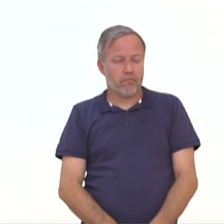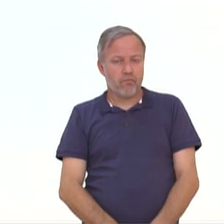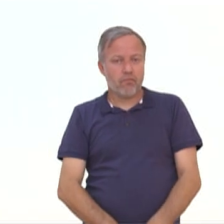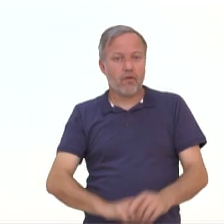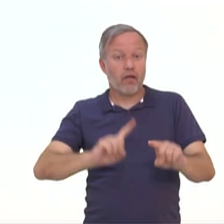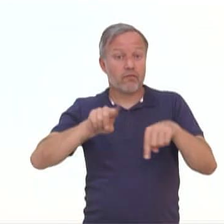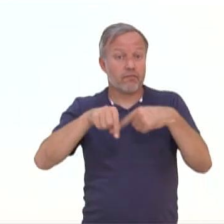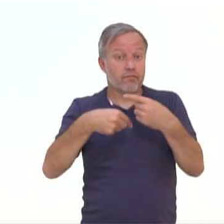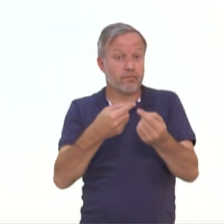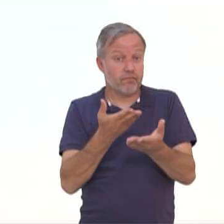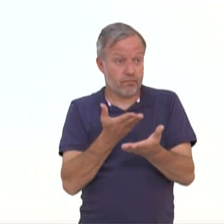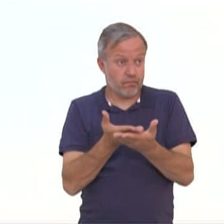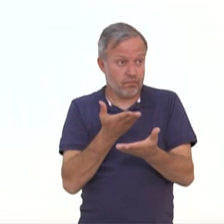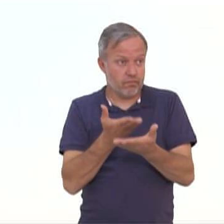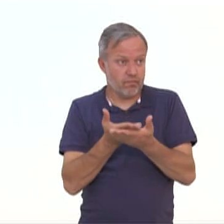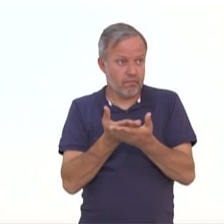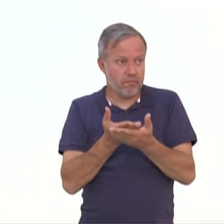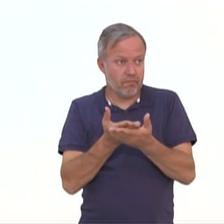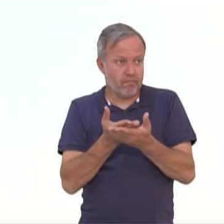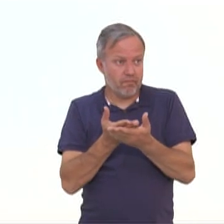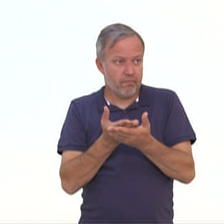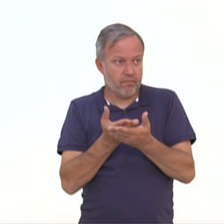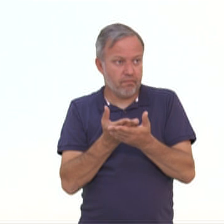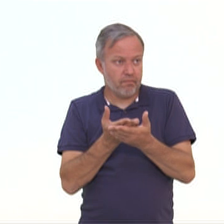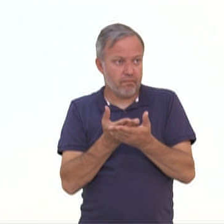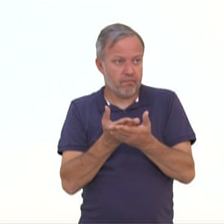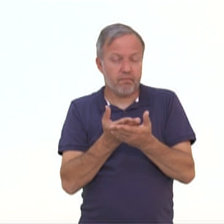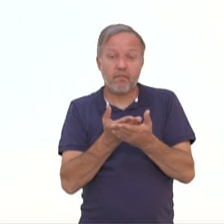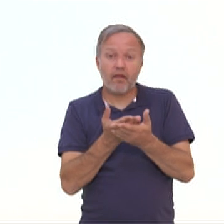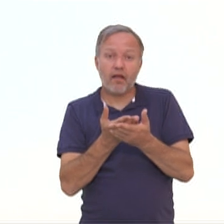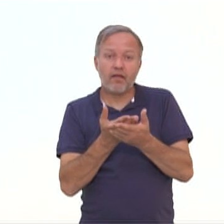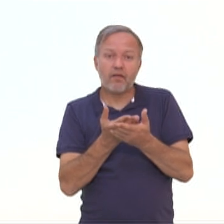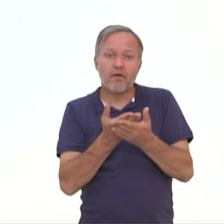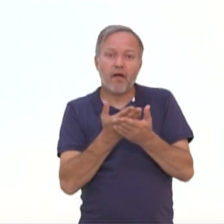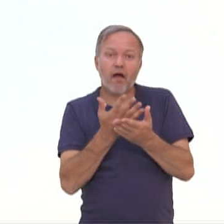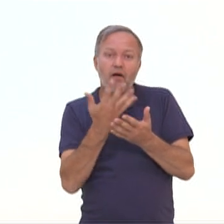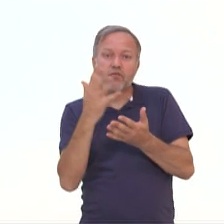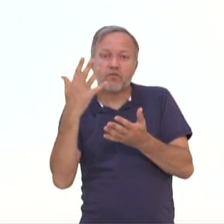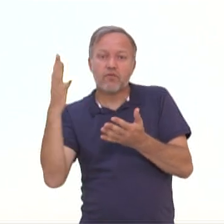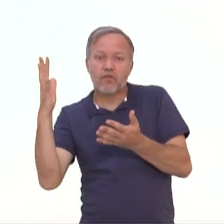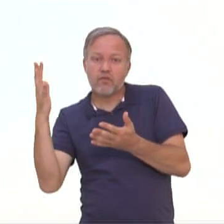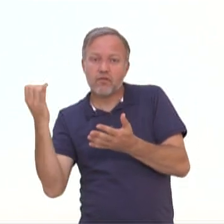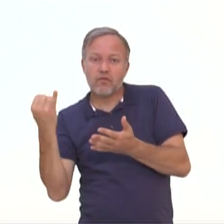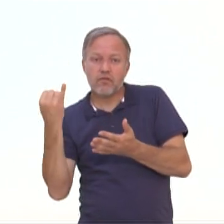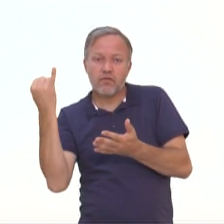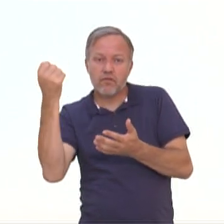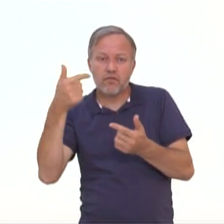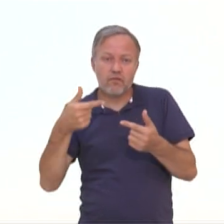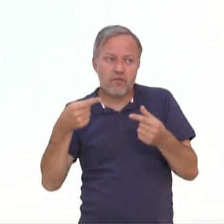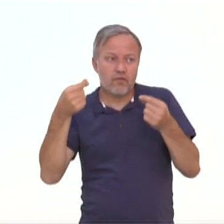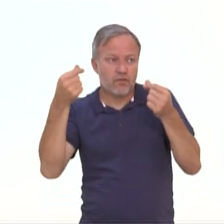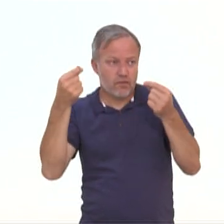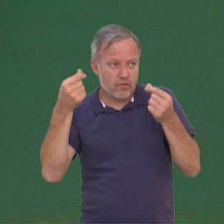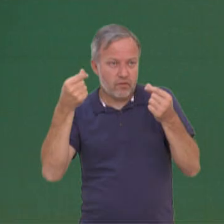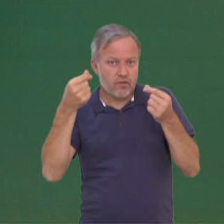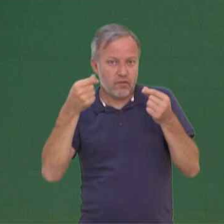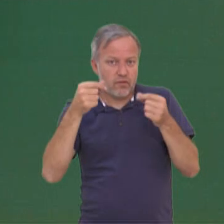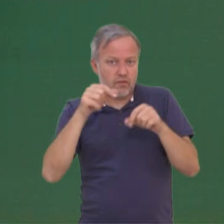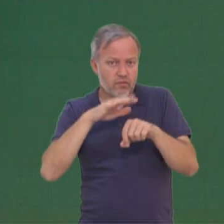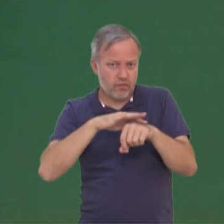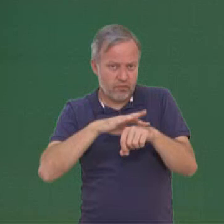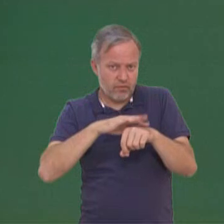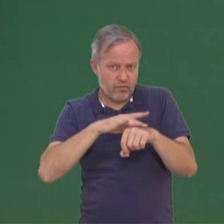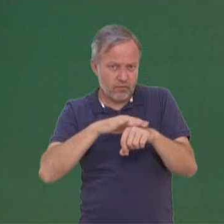Próximo capítulo, o que eu comentei com vocês. Ecologia dos fungos, importância econômica, micoses, as doenças causadas por